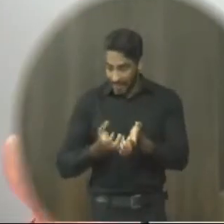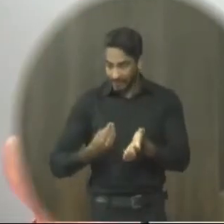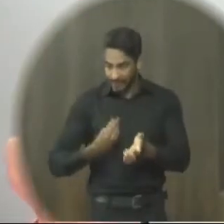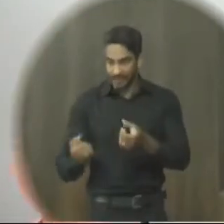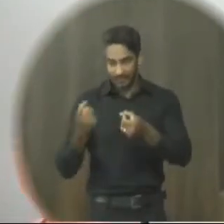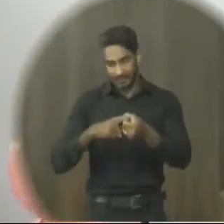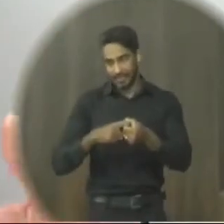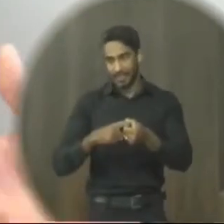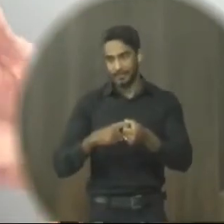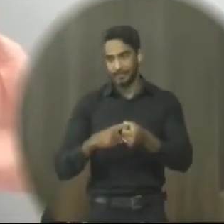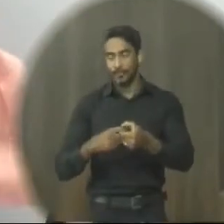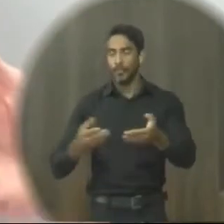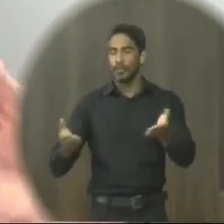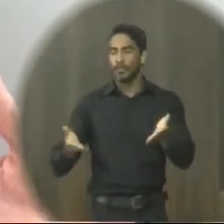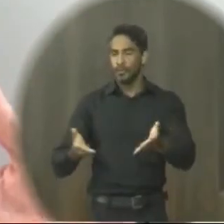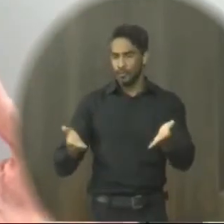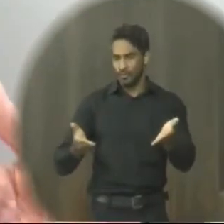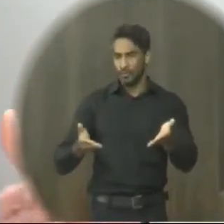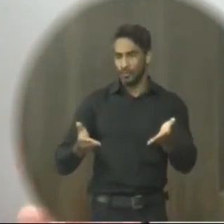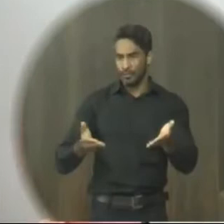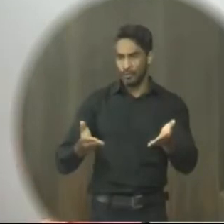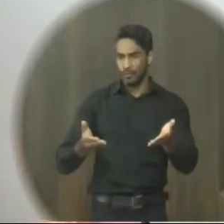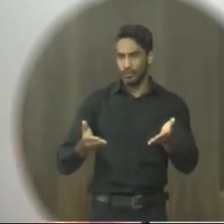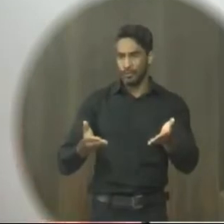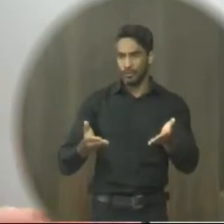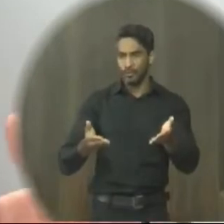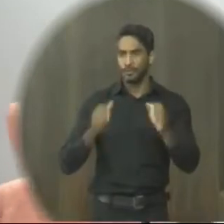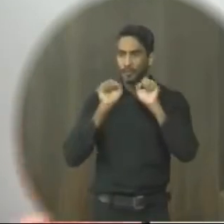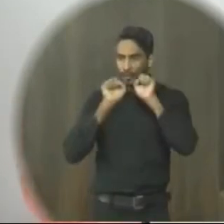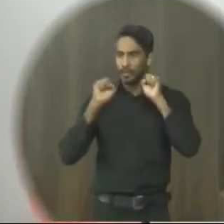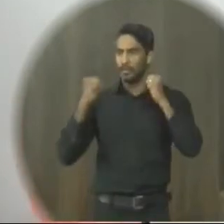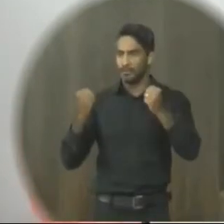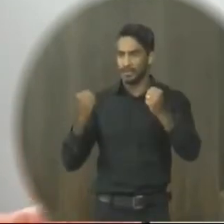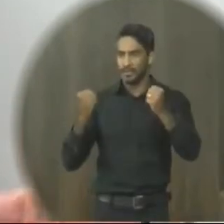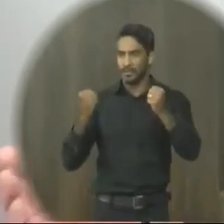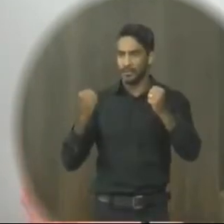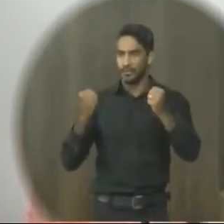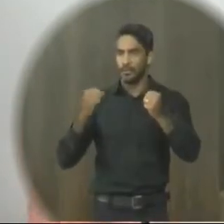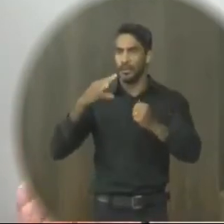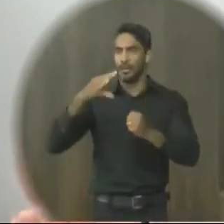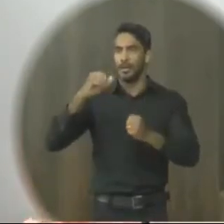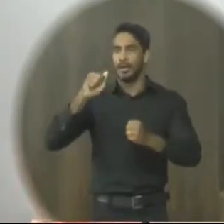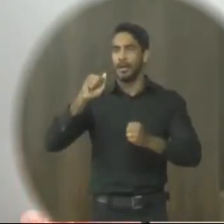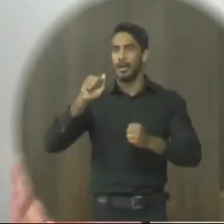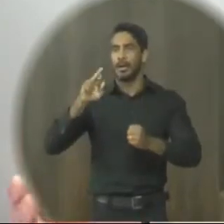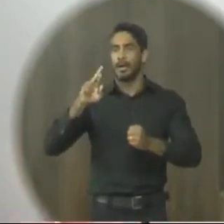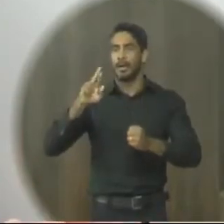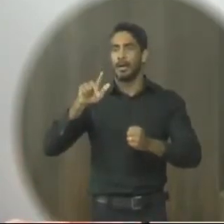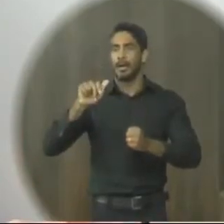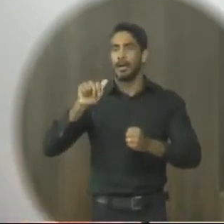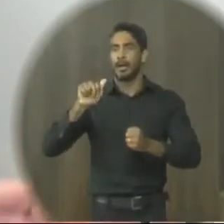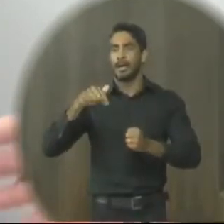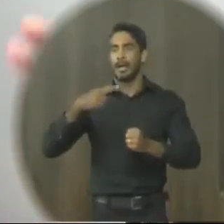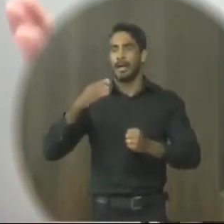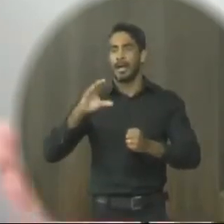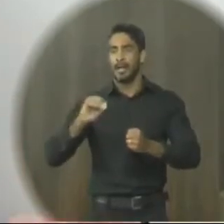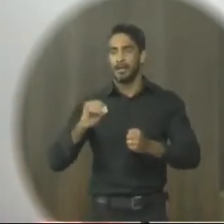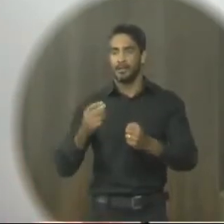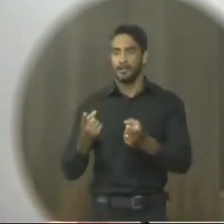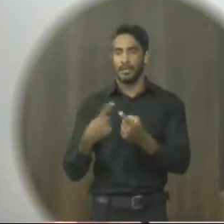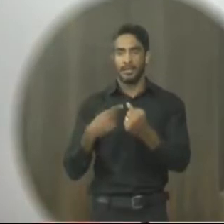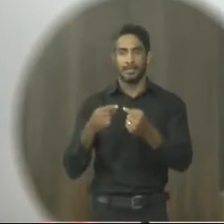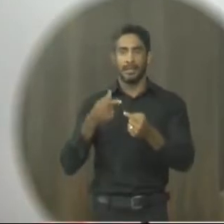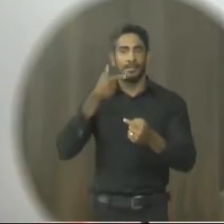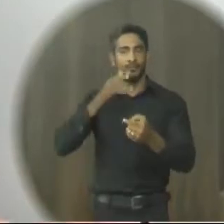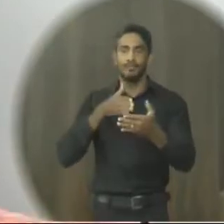lá. Hoje o assessor Carlão, que é coordenador, falou que aquela estrada não passa